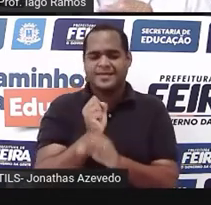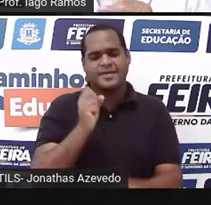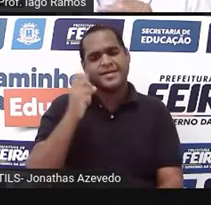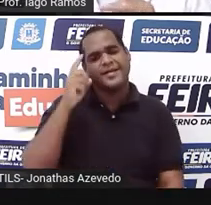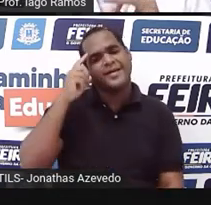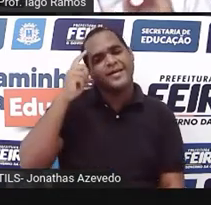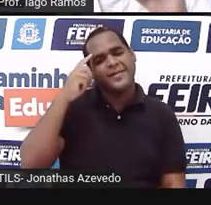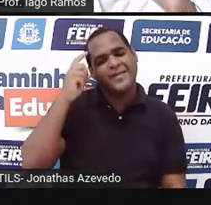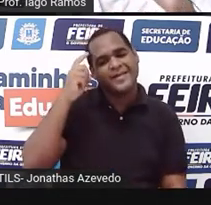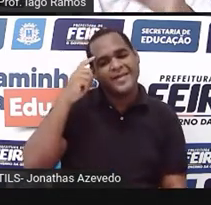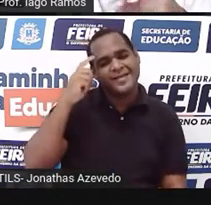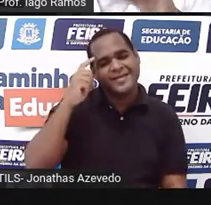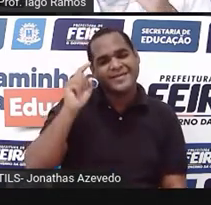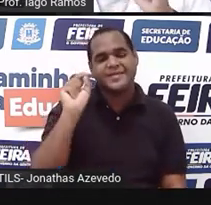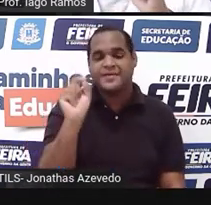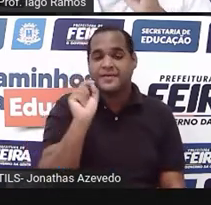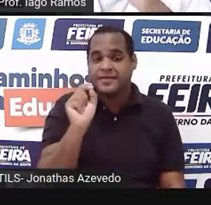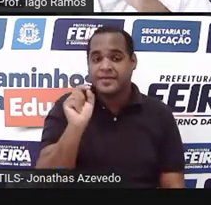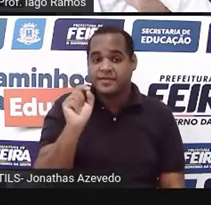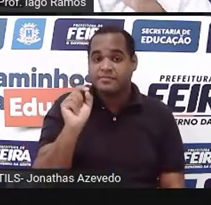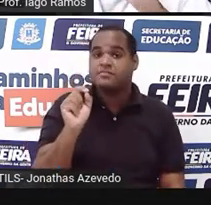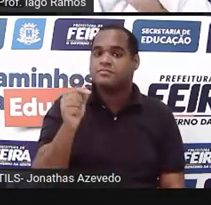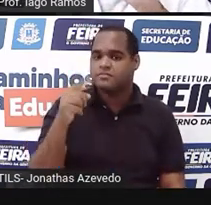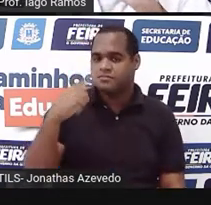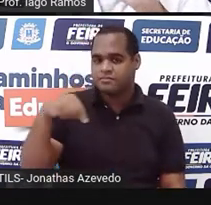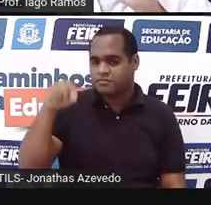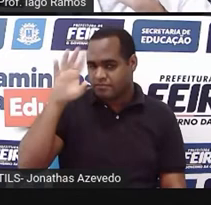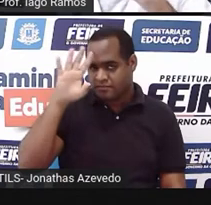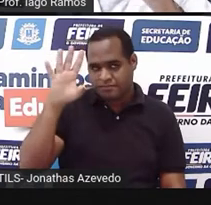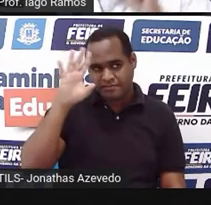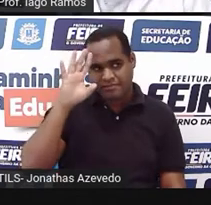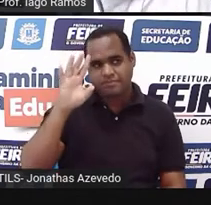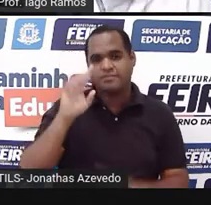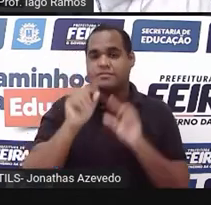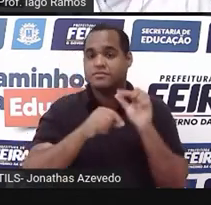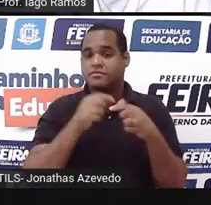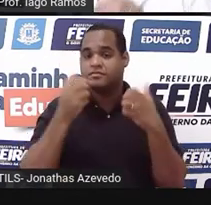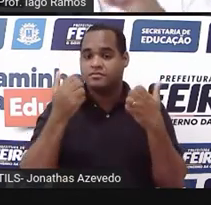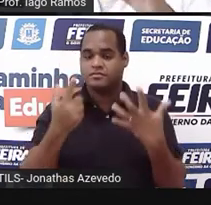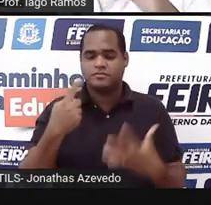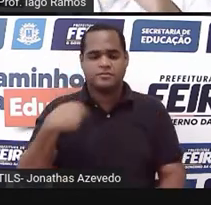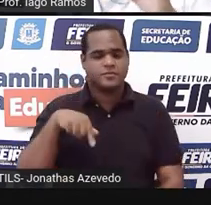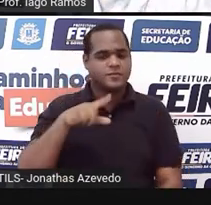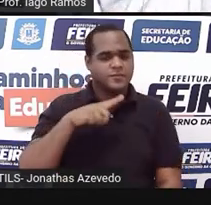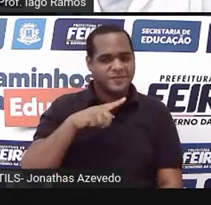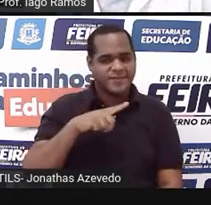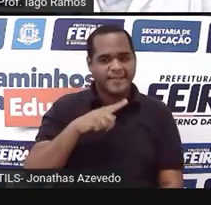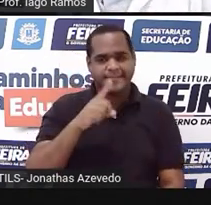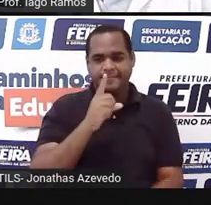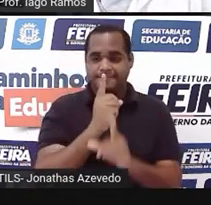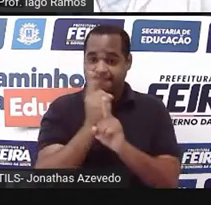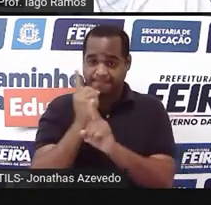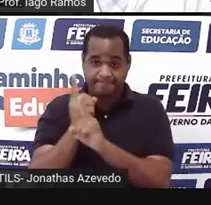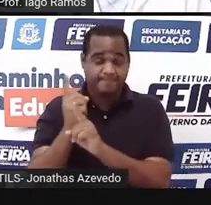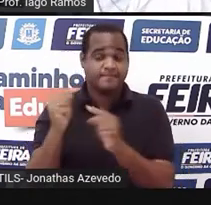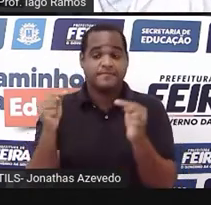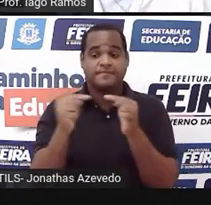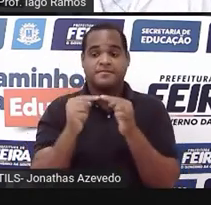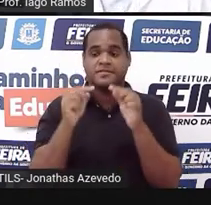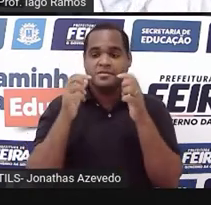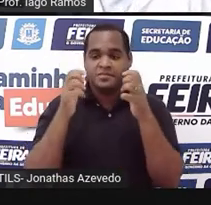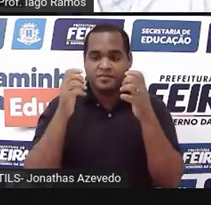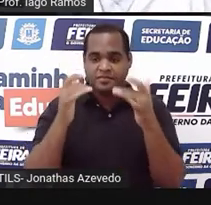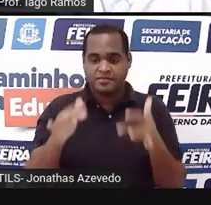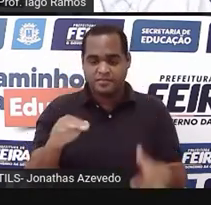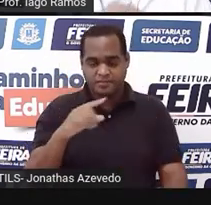na próxima tela eu tenho aqui uma ideia para gente encontrar uma maneira de